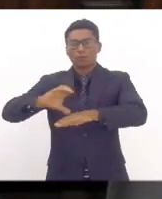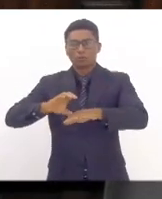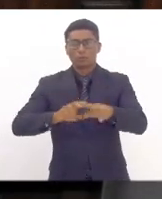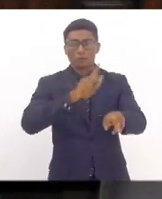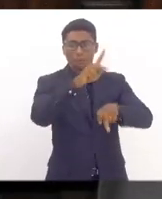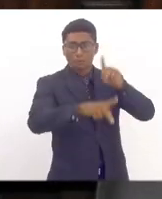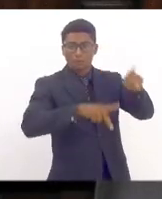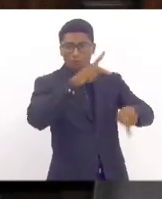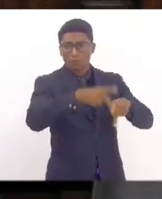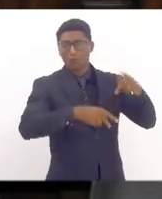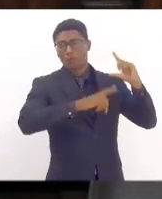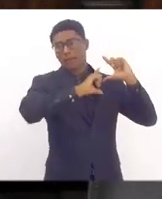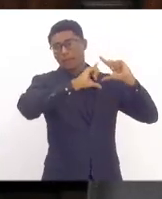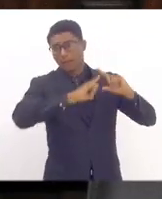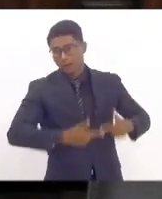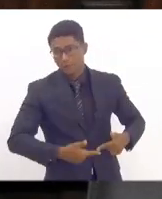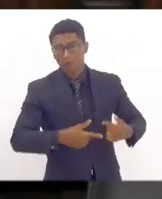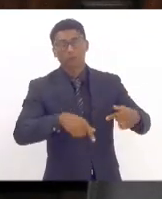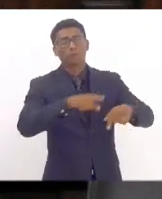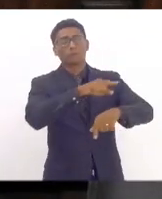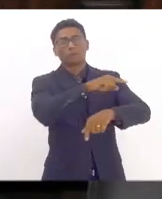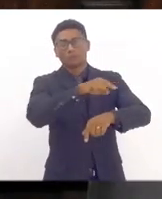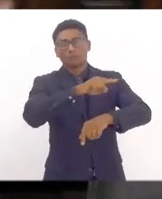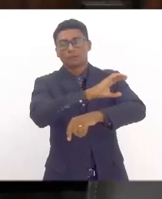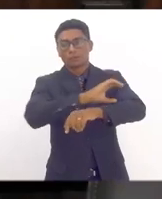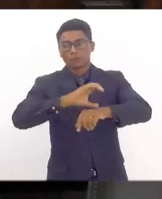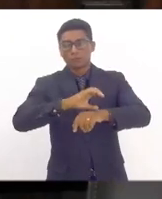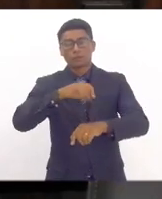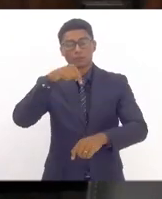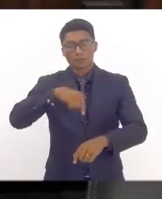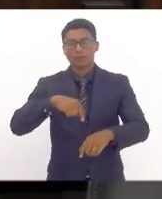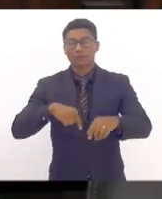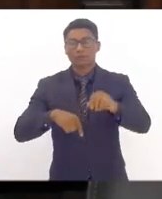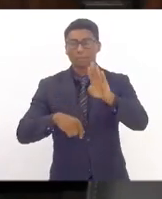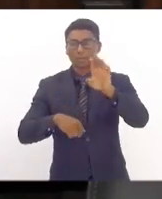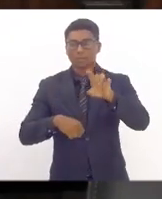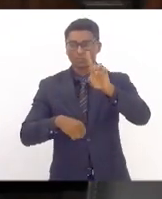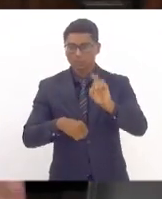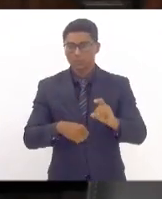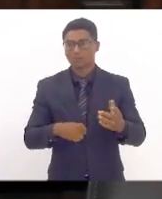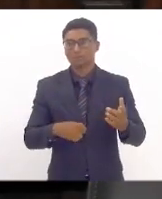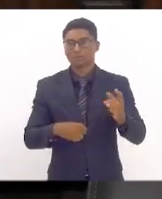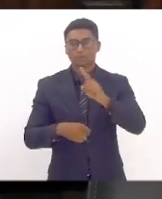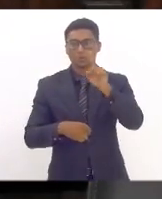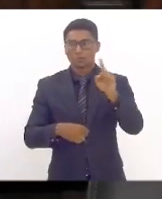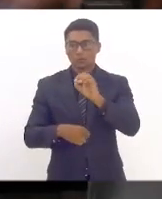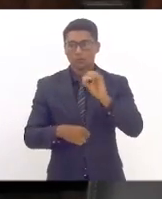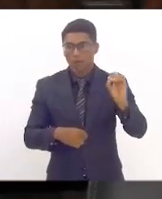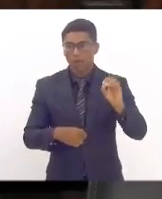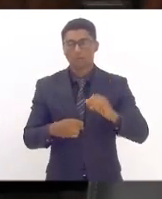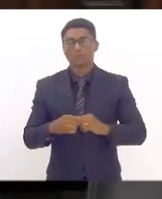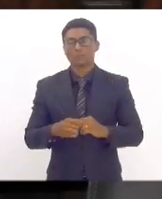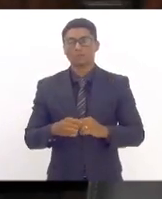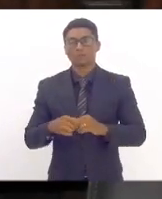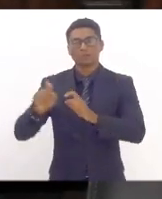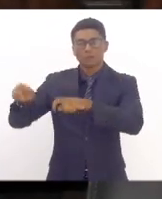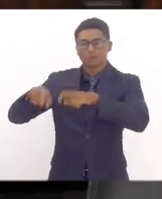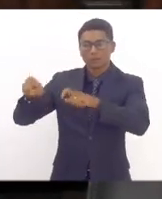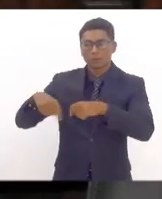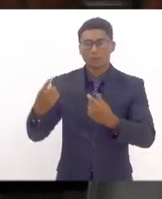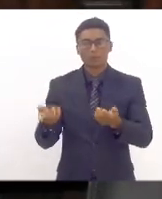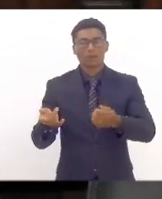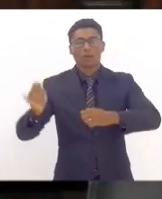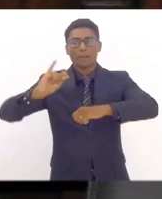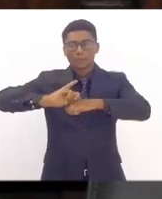tradição tradicionais e as suas culturas aqui no Rio a baixada fluminense a zona oeste a zona norte no interior a capital Enfim